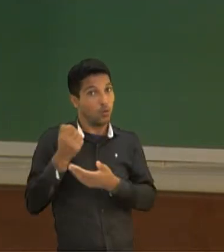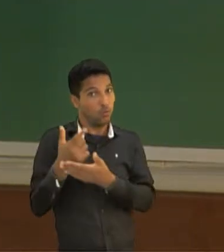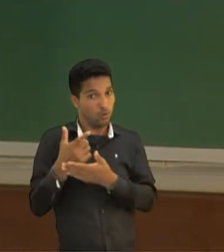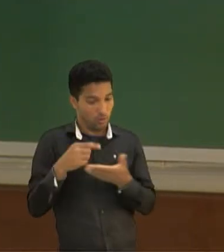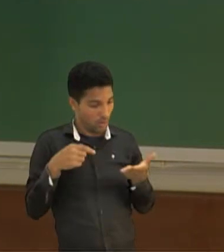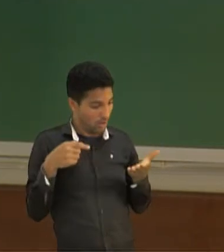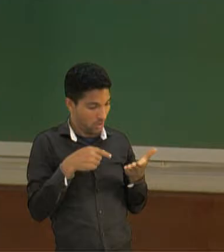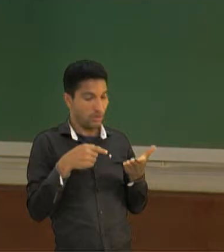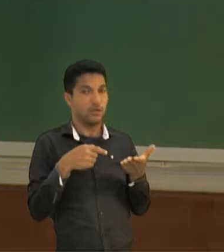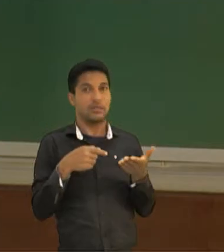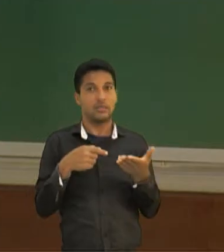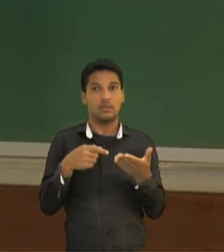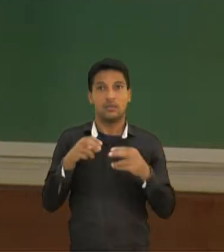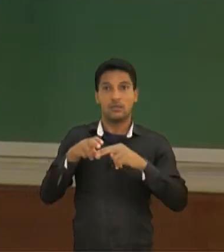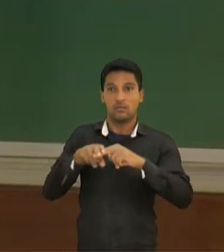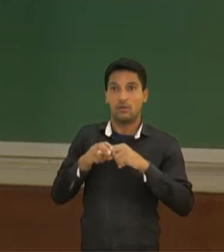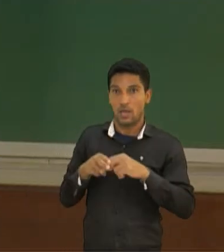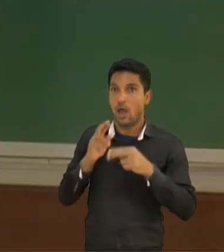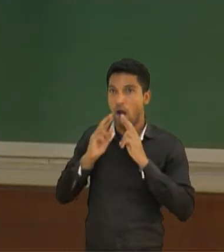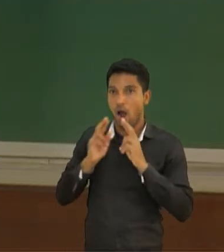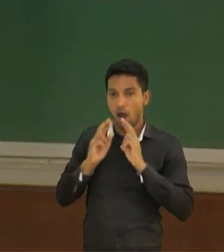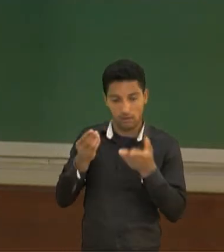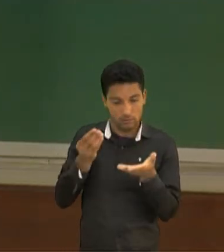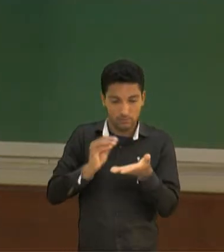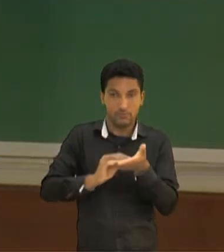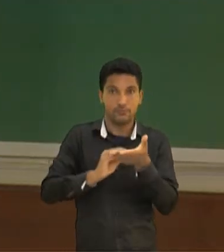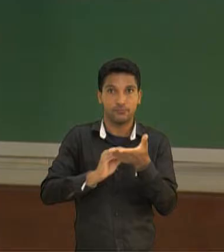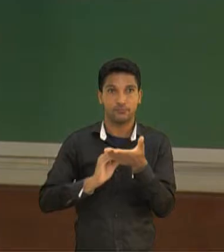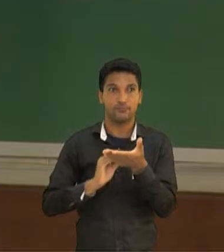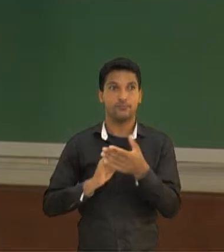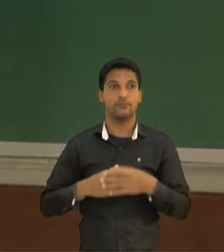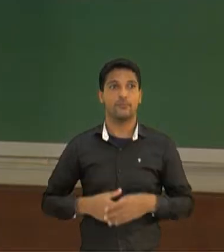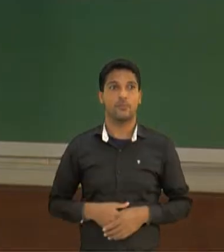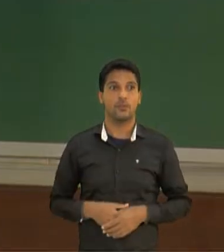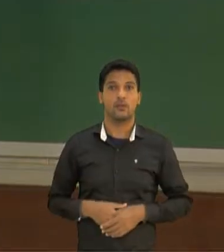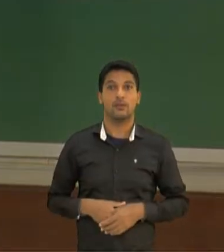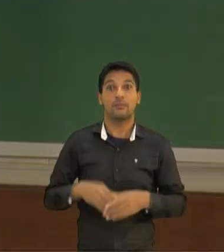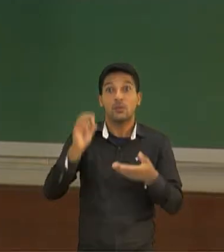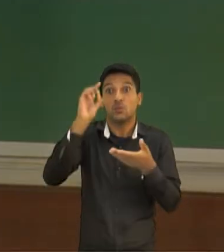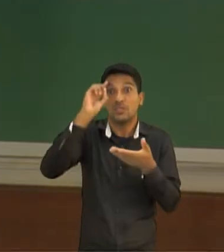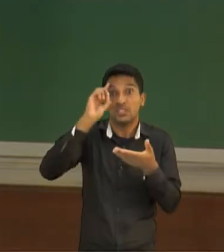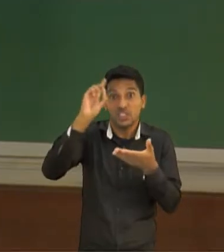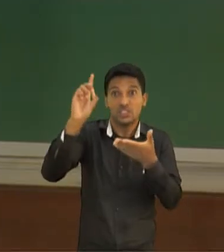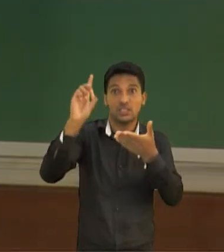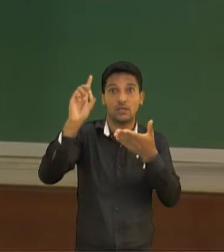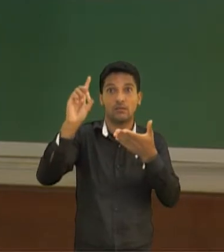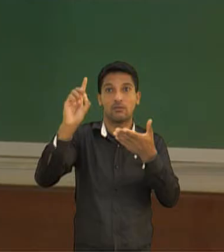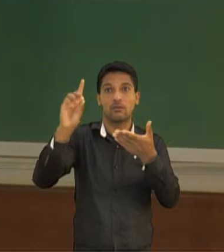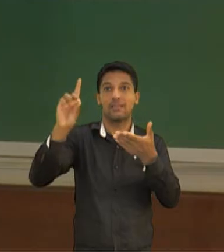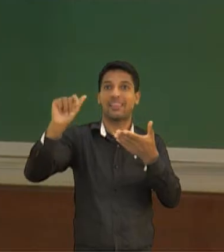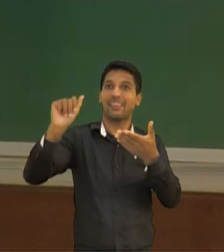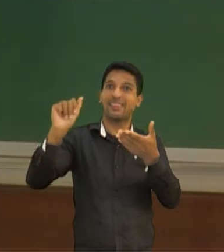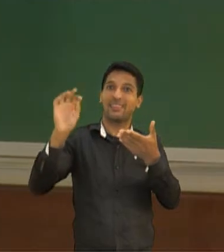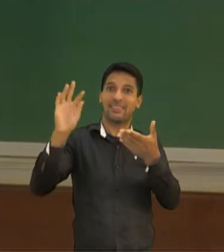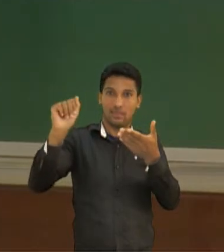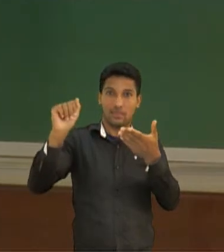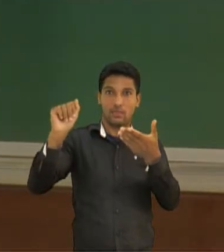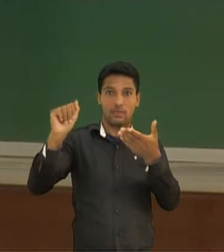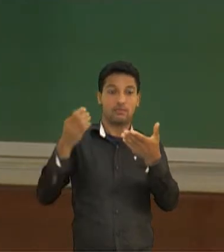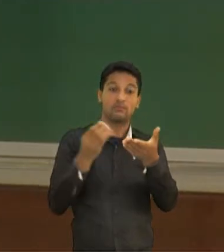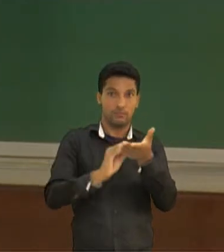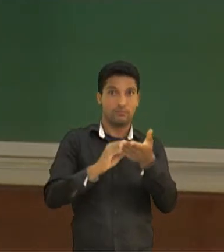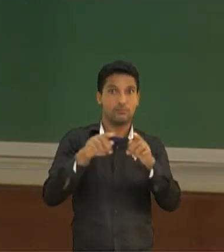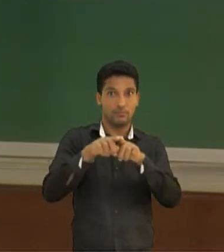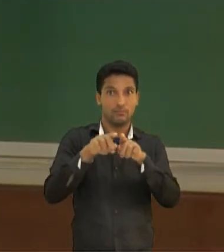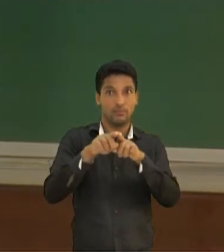é a reclamação, né? Que pedido é esse? Qual é o número? Realizado no dia tal, tem que ter a data também, né? Que vai facilitar